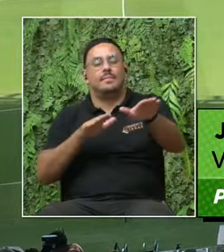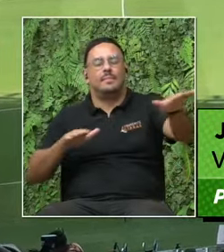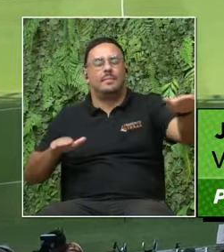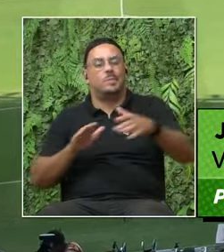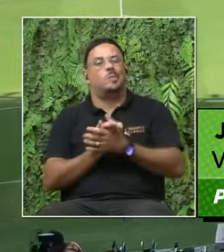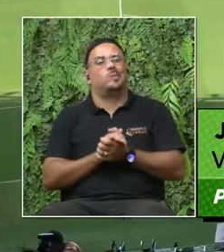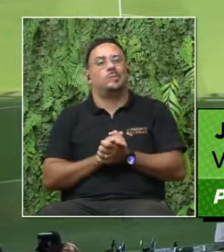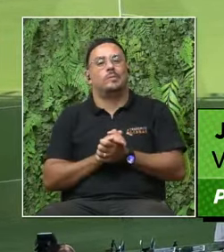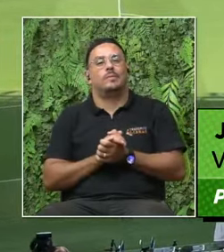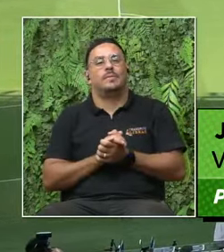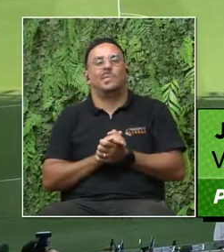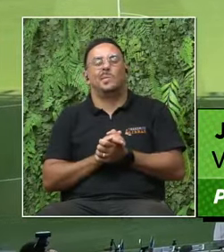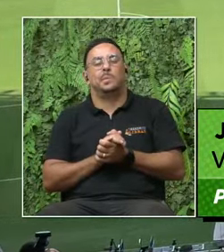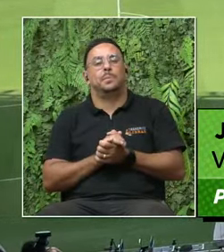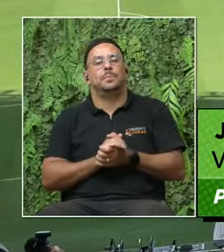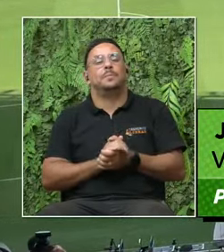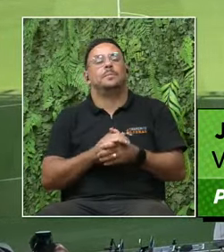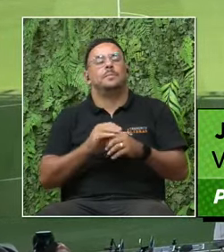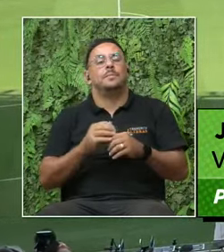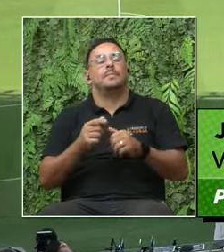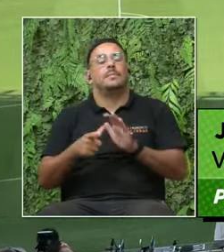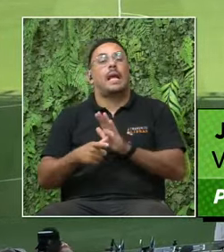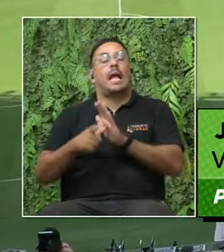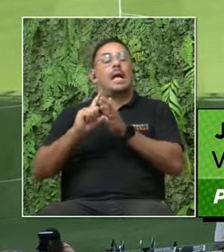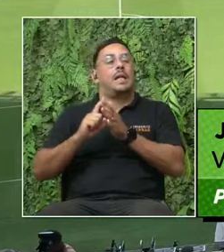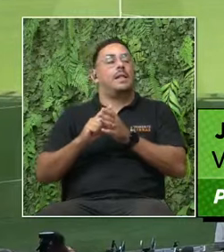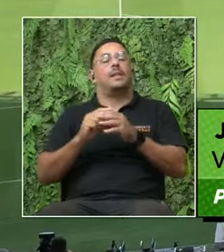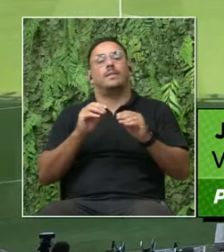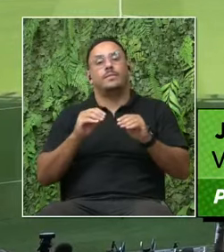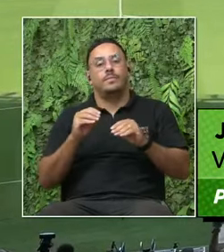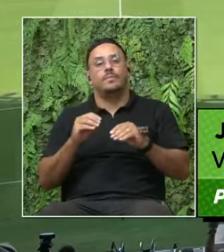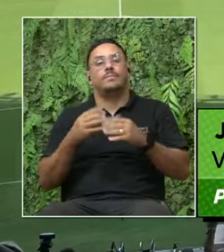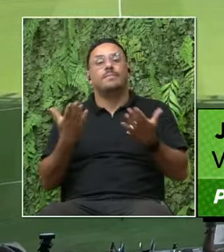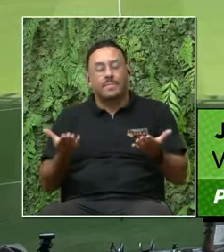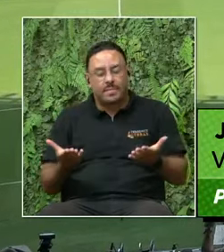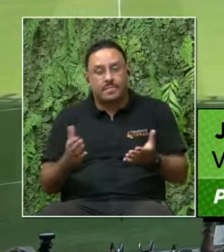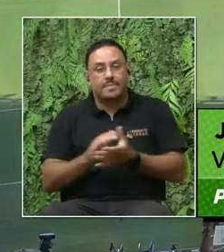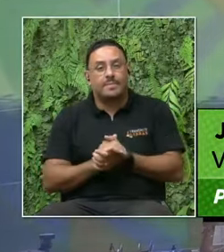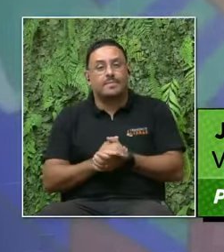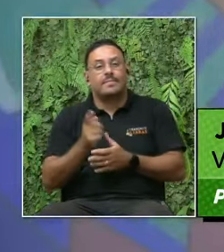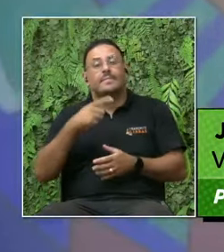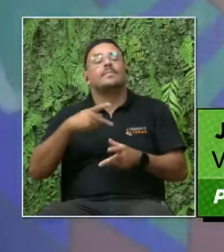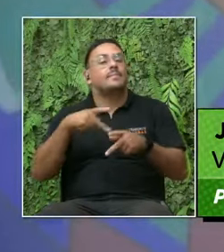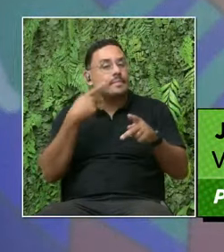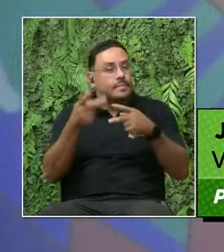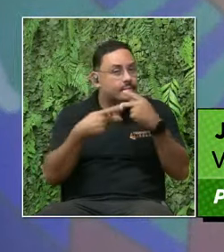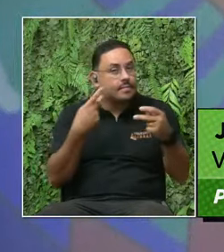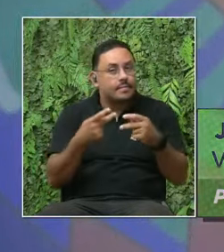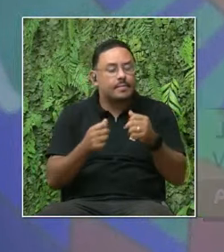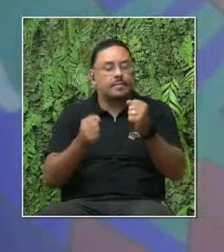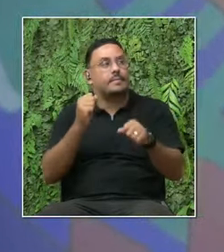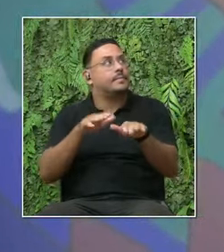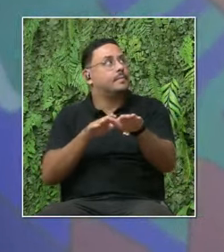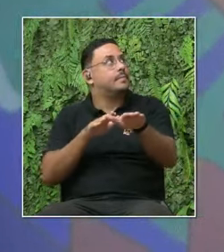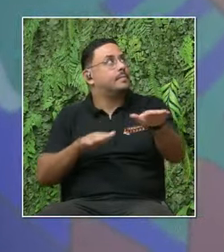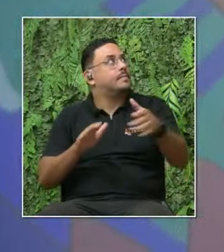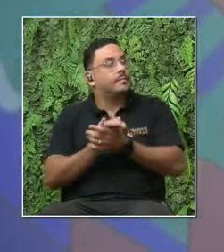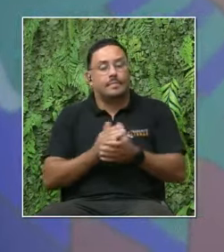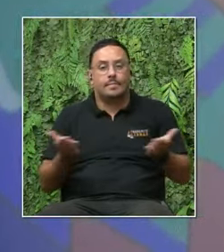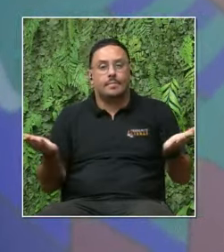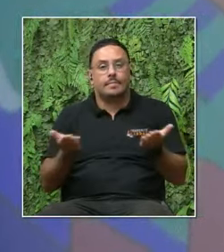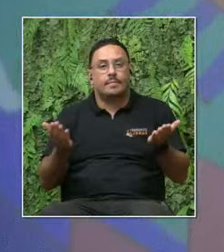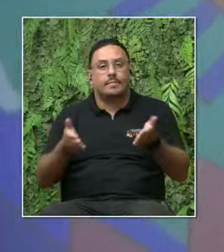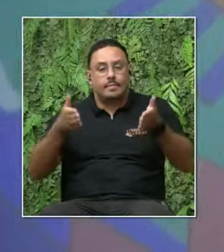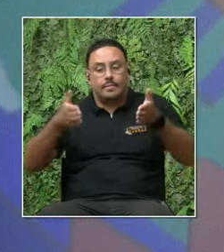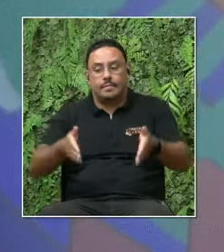ainda tivesse saí de pompel ele chegava antes vamos fazer o seguinte moçada já que a gente tá falando de trânsito o Gilbert vai falar chegou daqui a